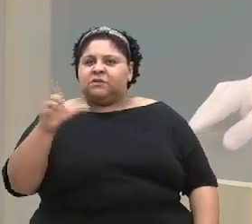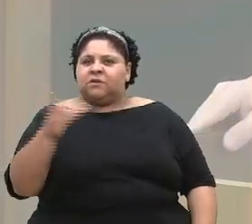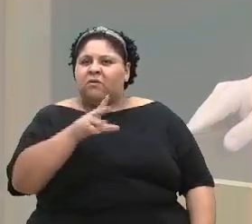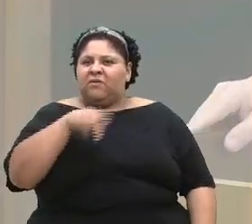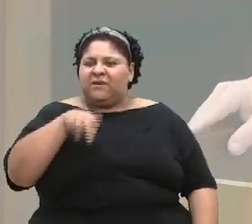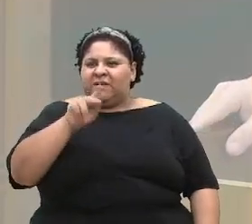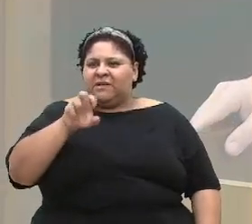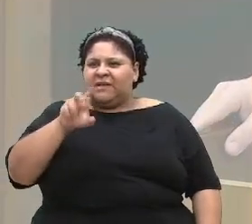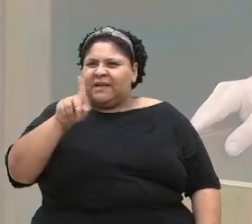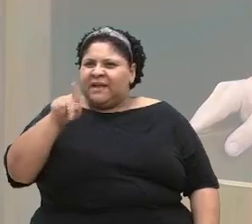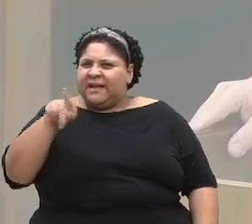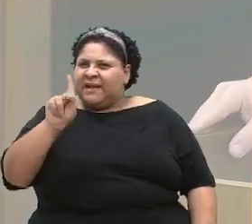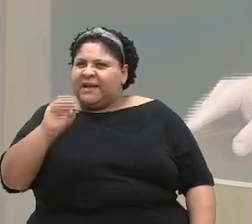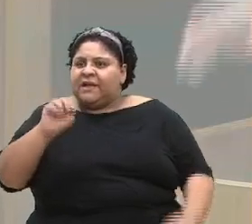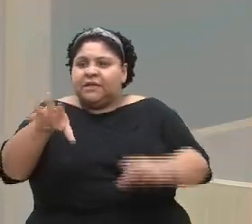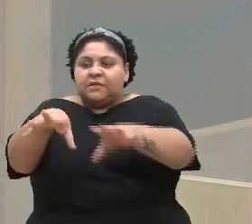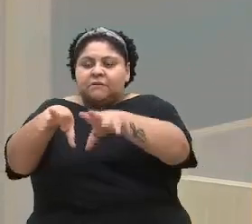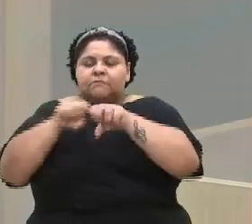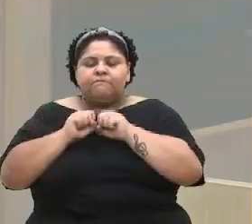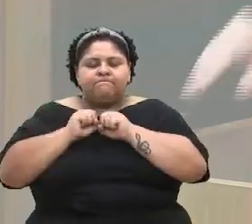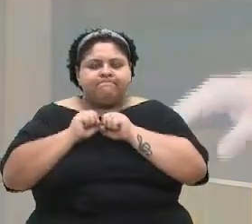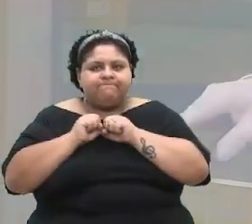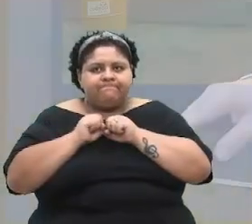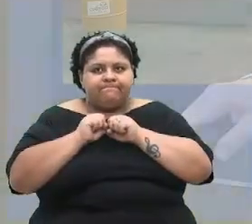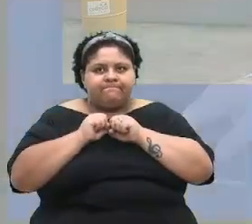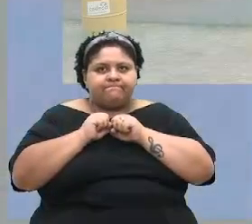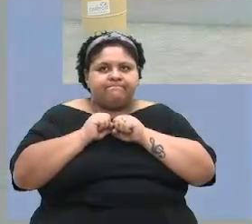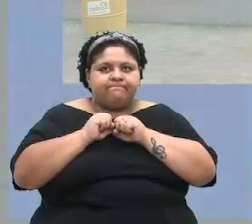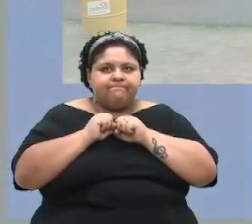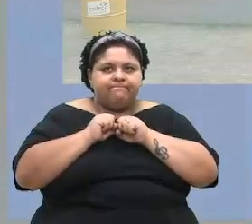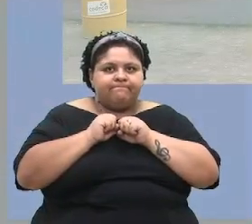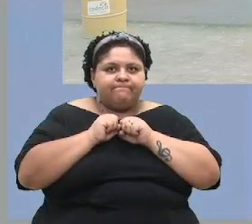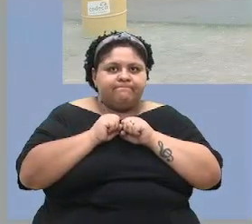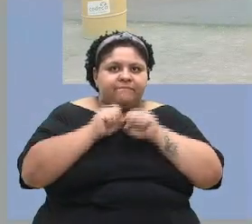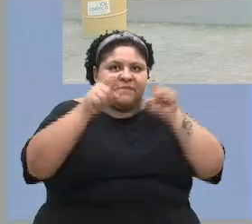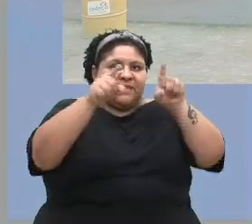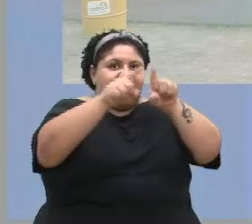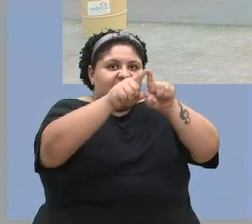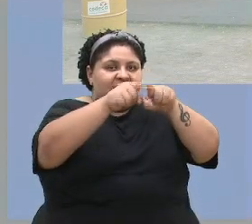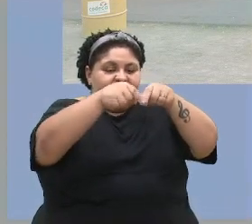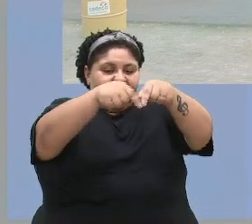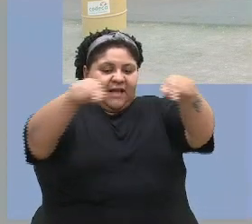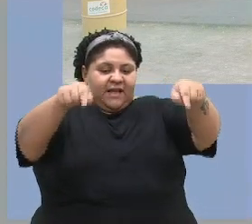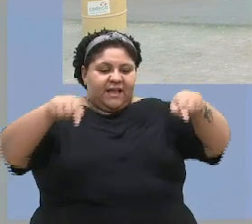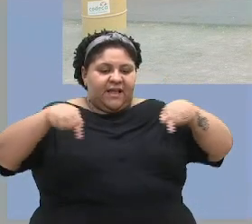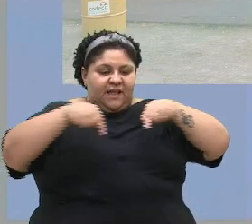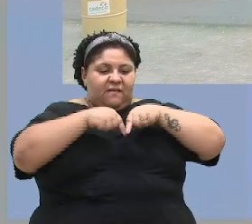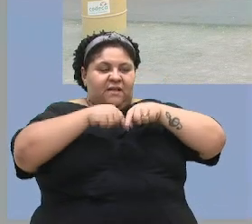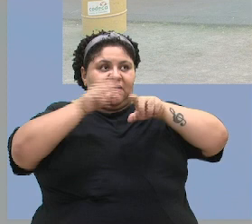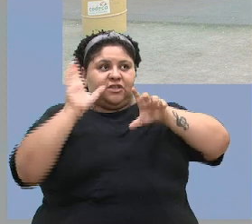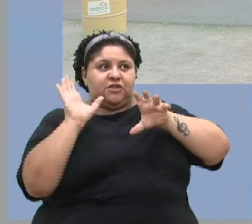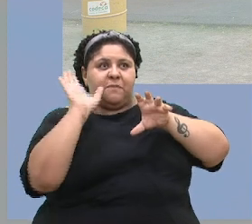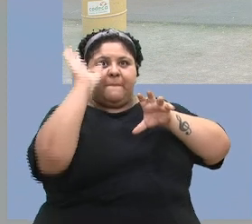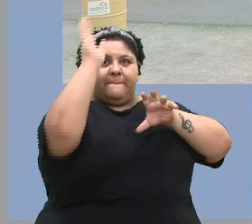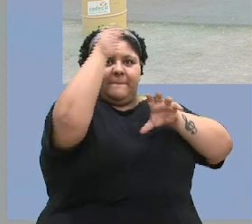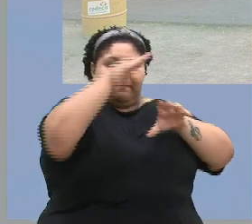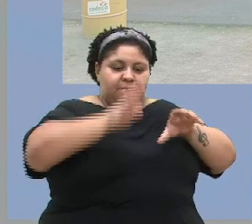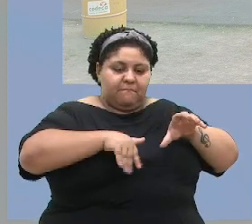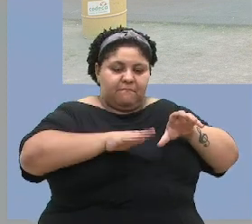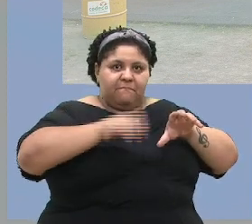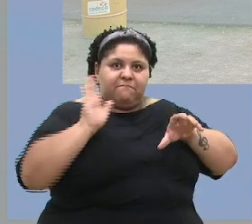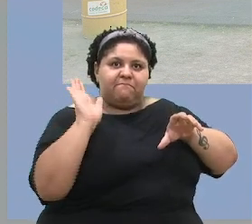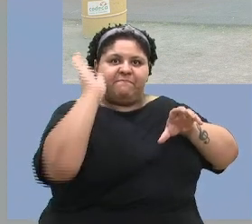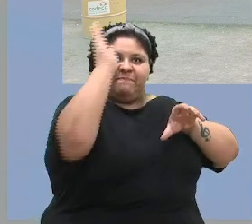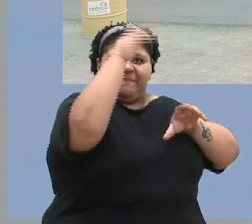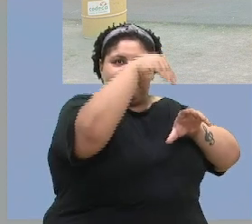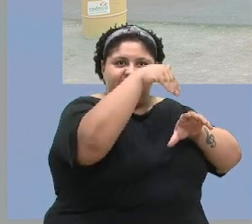que adotaram as quadras. Então, ali nós podemos ver a quadra de basquete. E aqui eu destaco que essa praça é